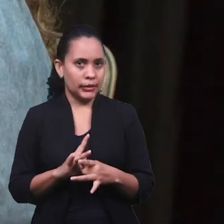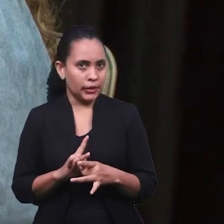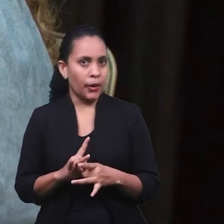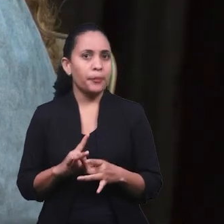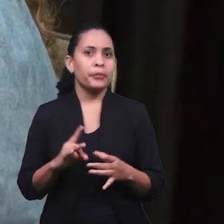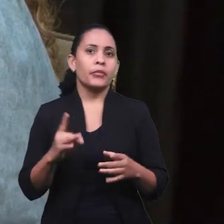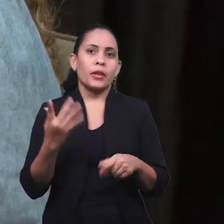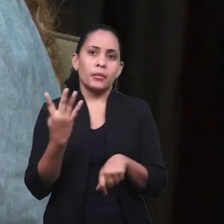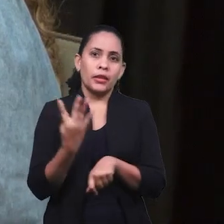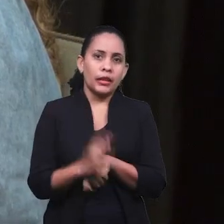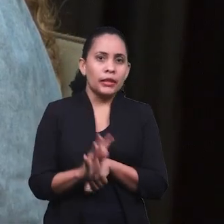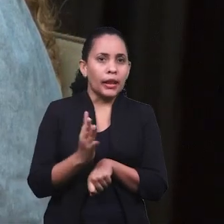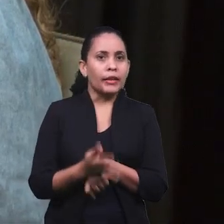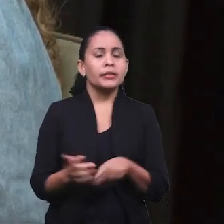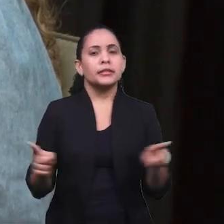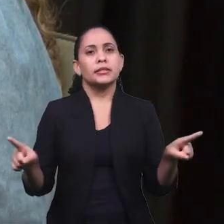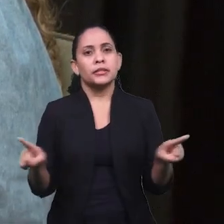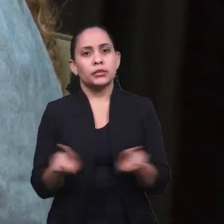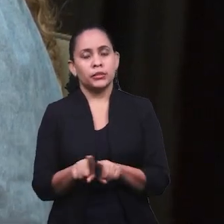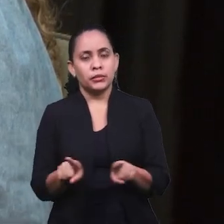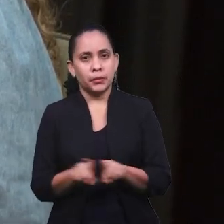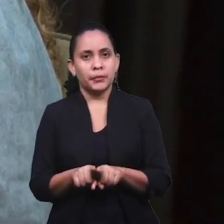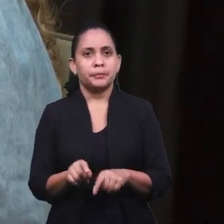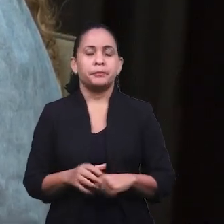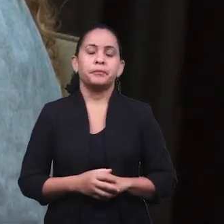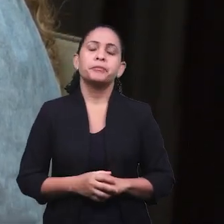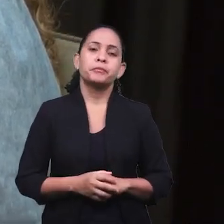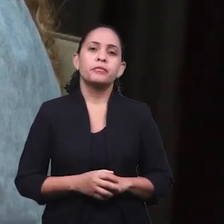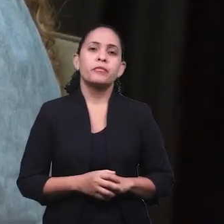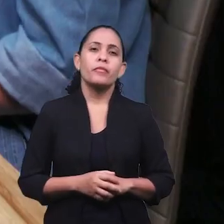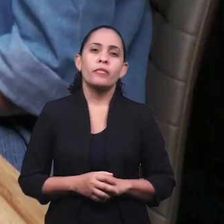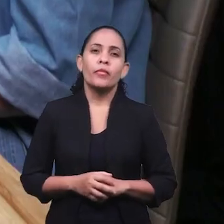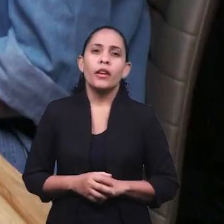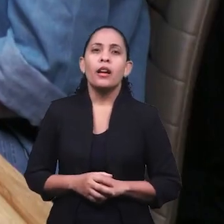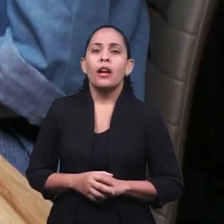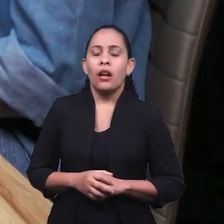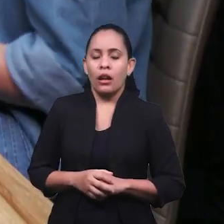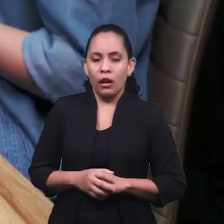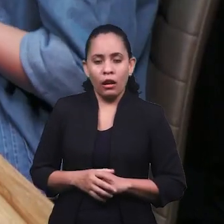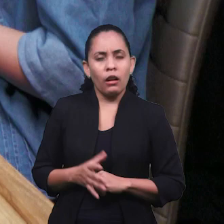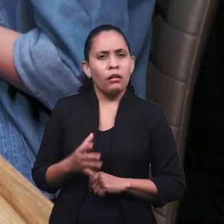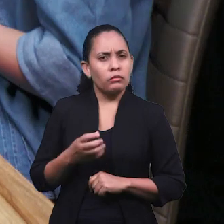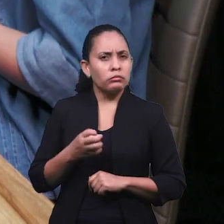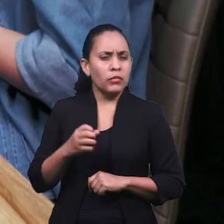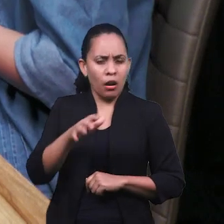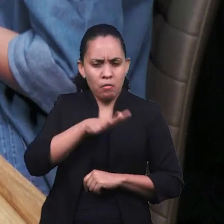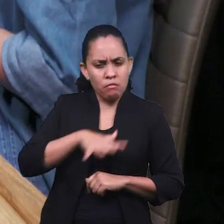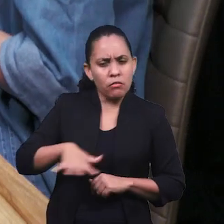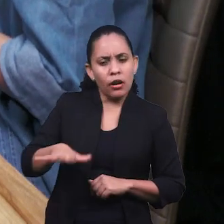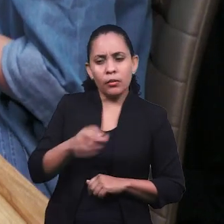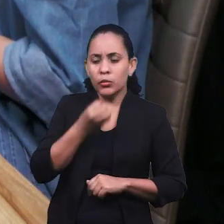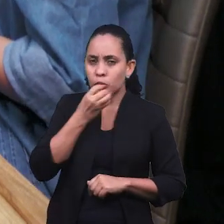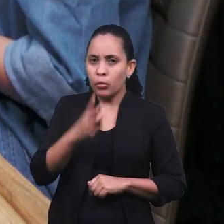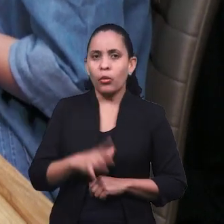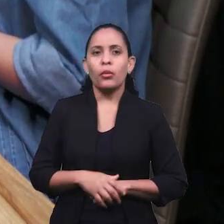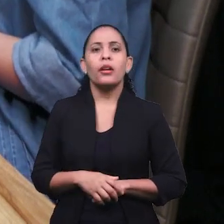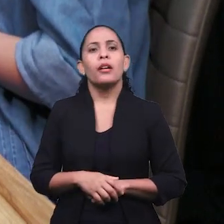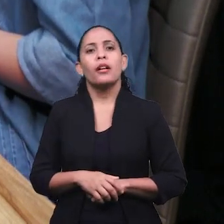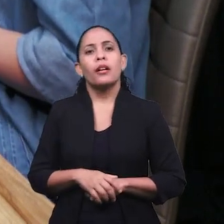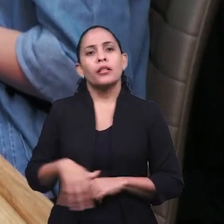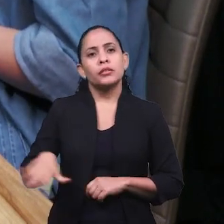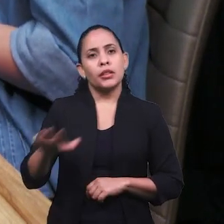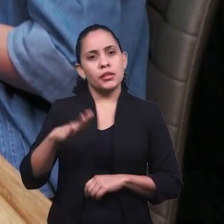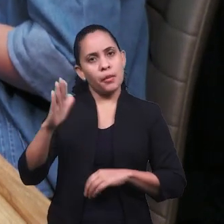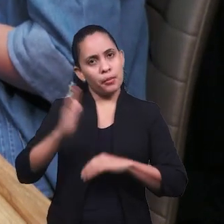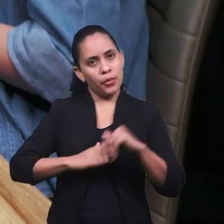um horizonte bastante amplo sobre a área de TI como um todo. Em seguida, nós temos o curso de Sistemas de